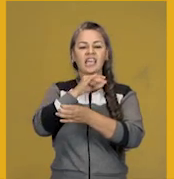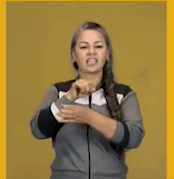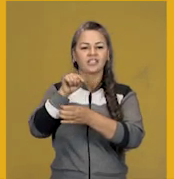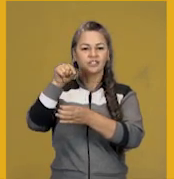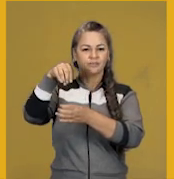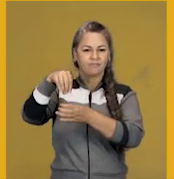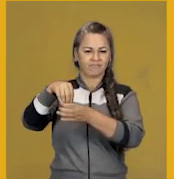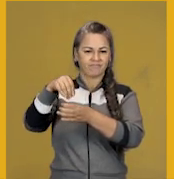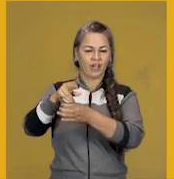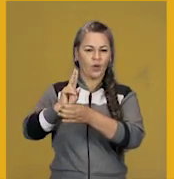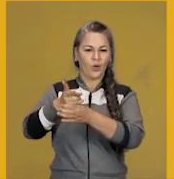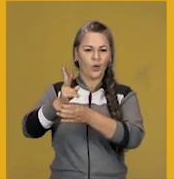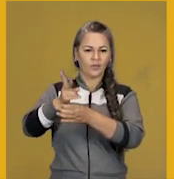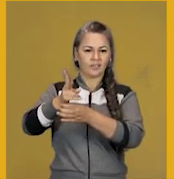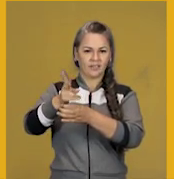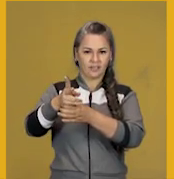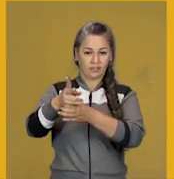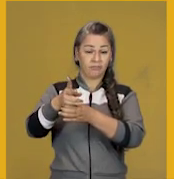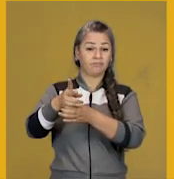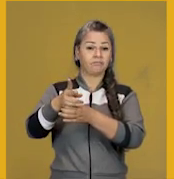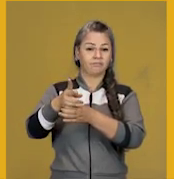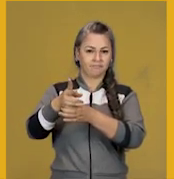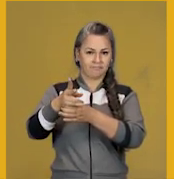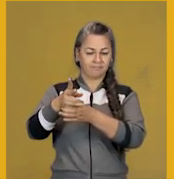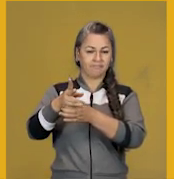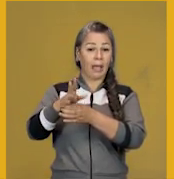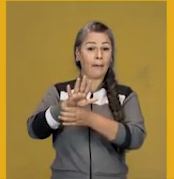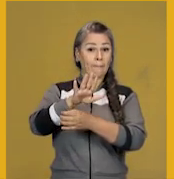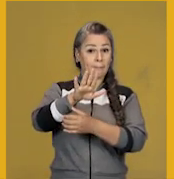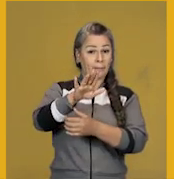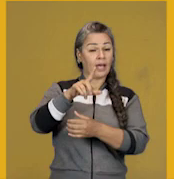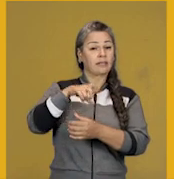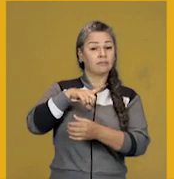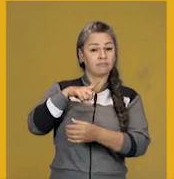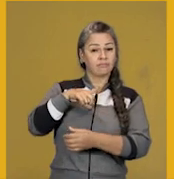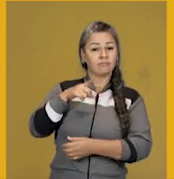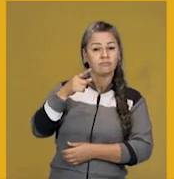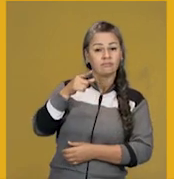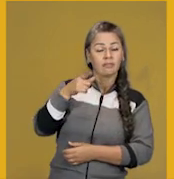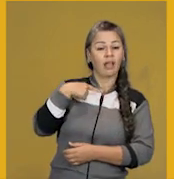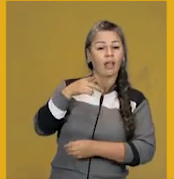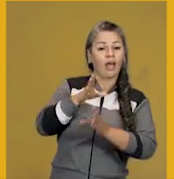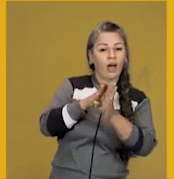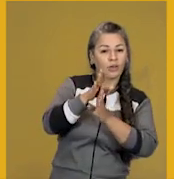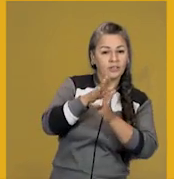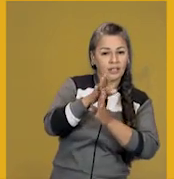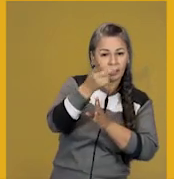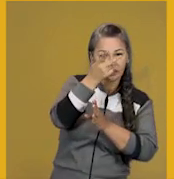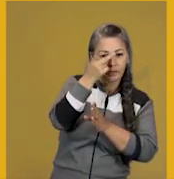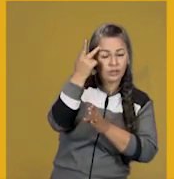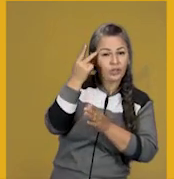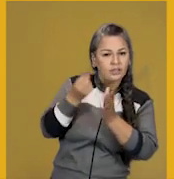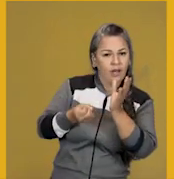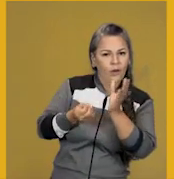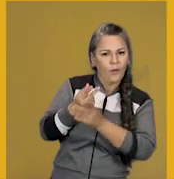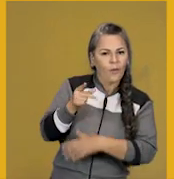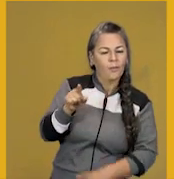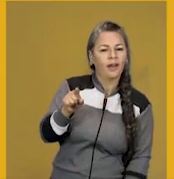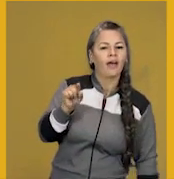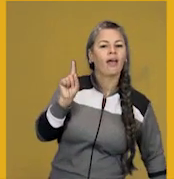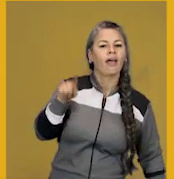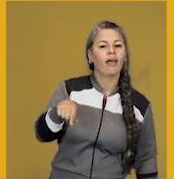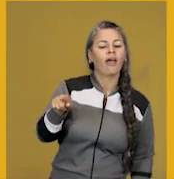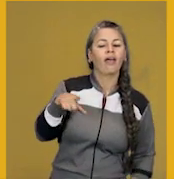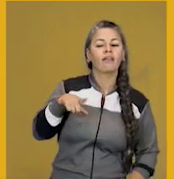seu conteúdo constante. Uma forma de orientar os consumidores na compra de uma garrafa térmica seria criar